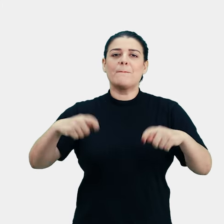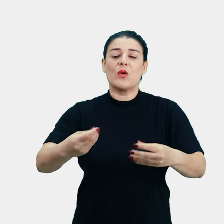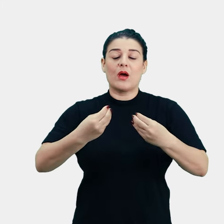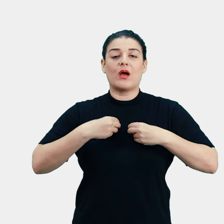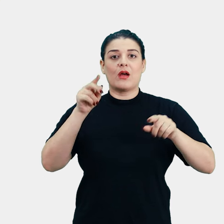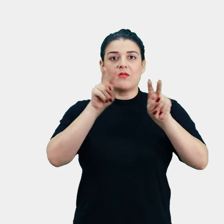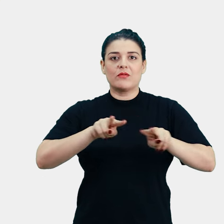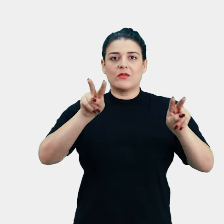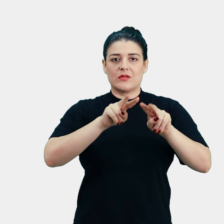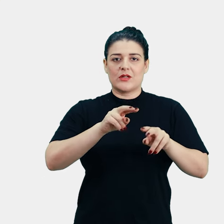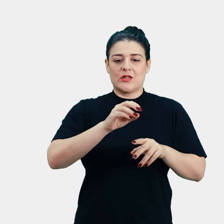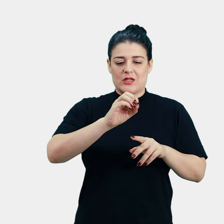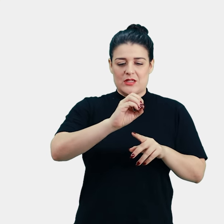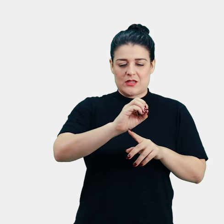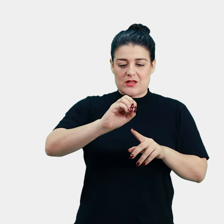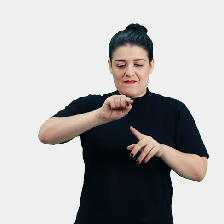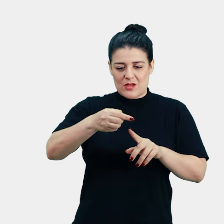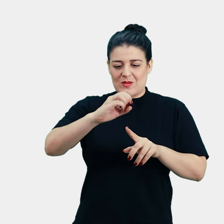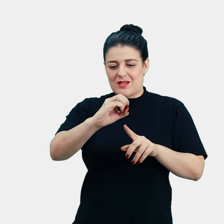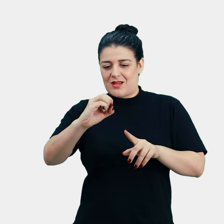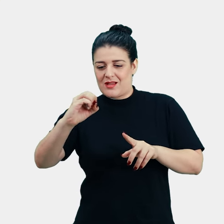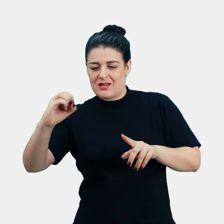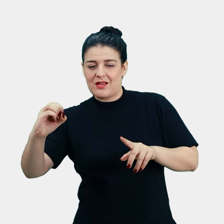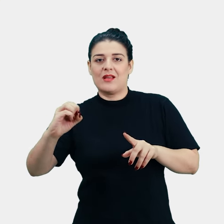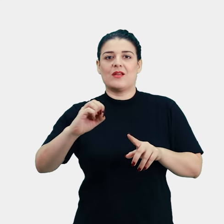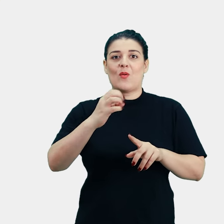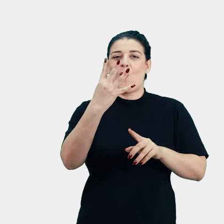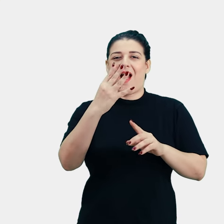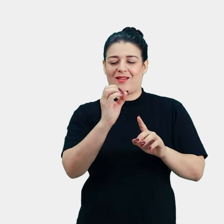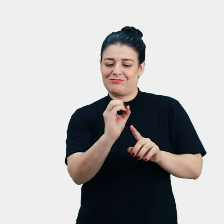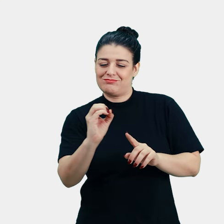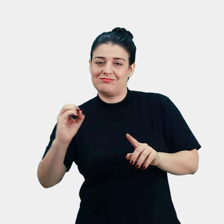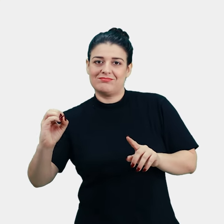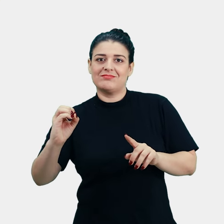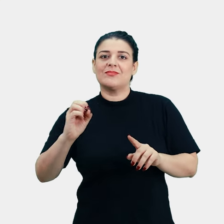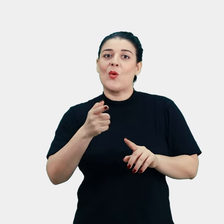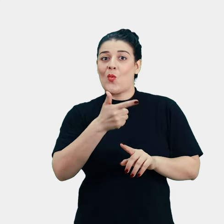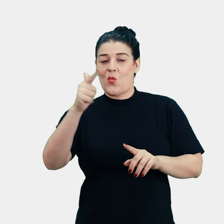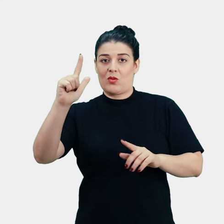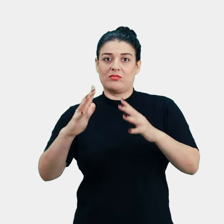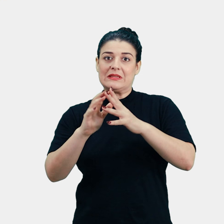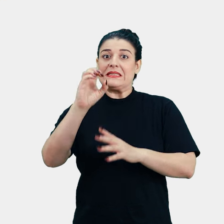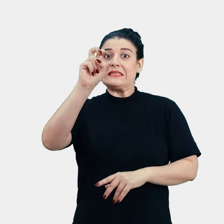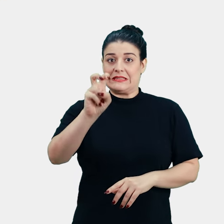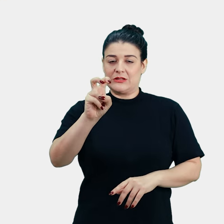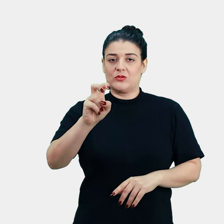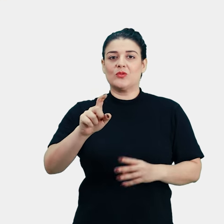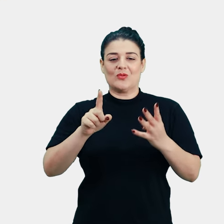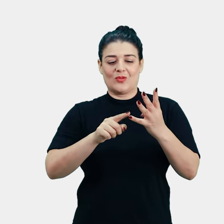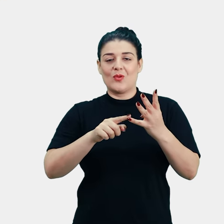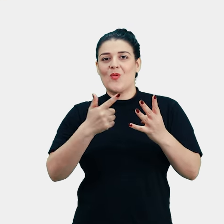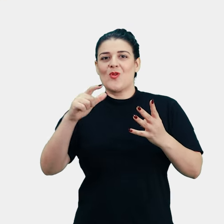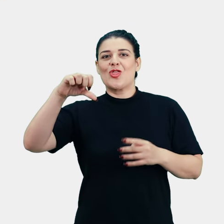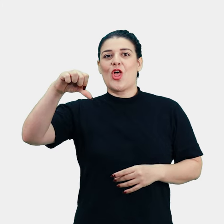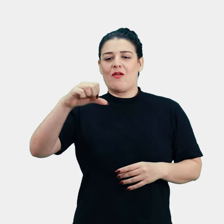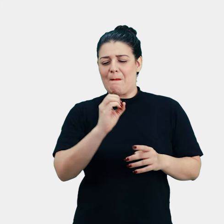aí visualizar quatro casas decimais, né, quatro casas após a vírgula, o Orbitrap 5 e o FTICR